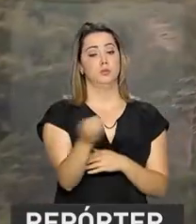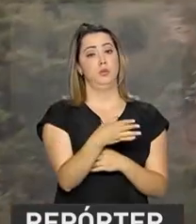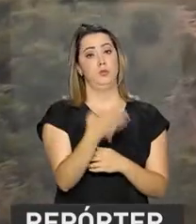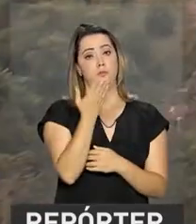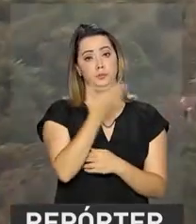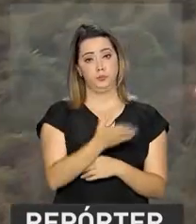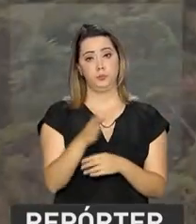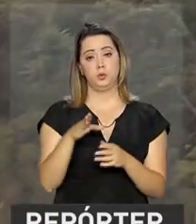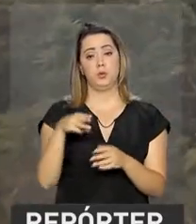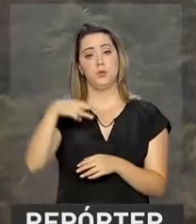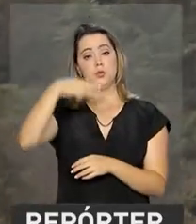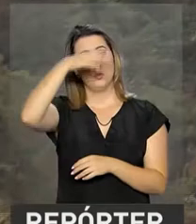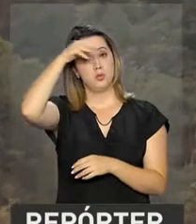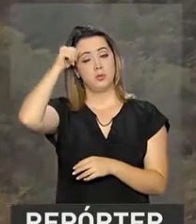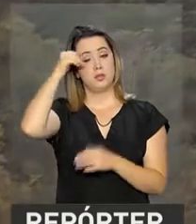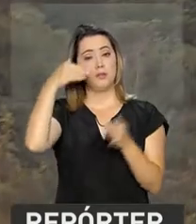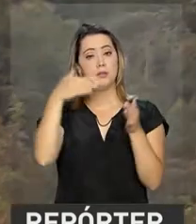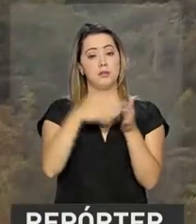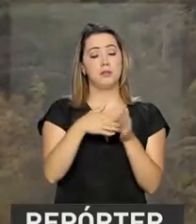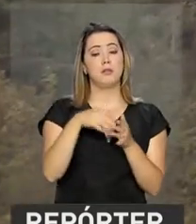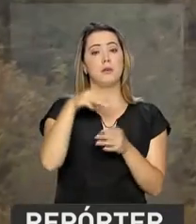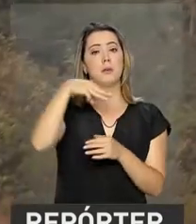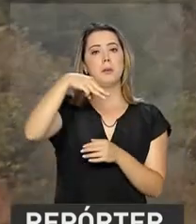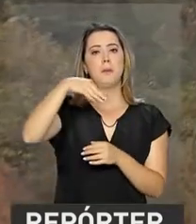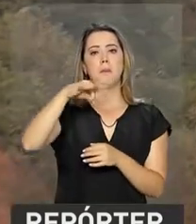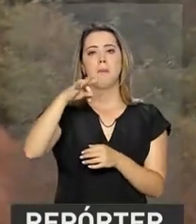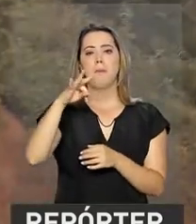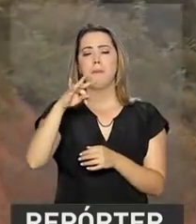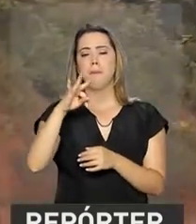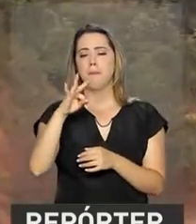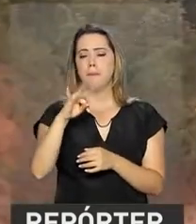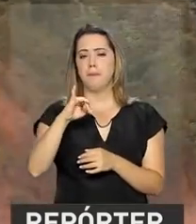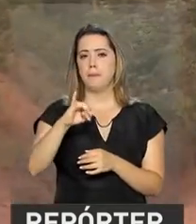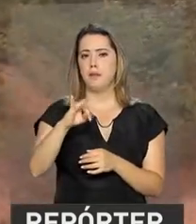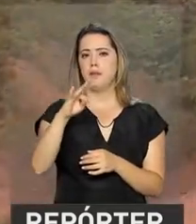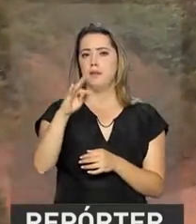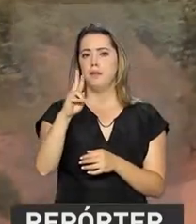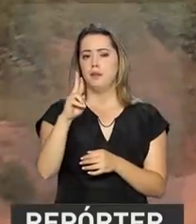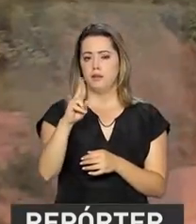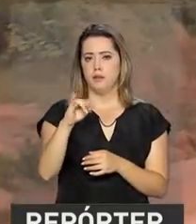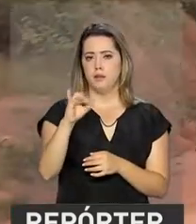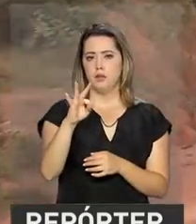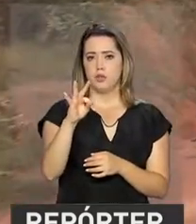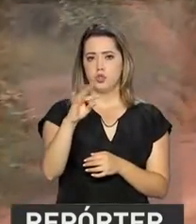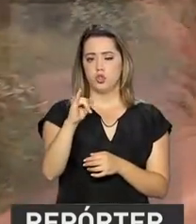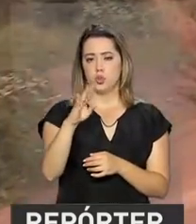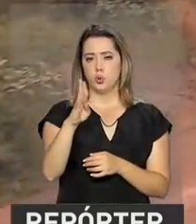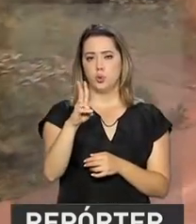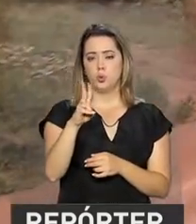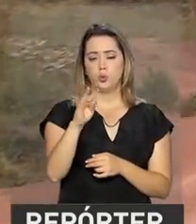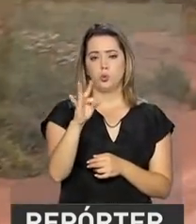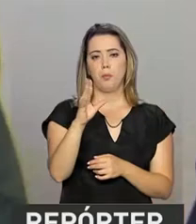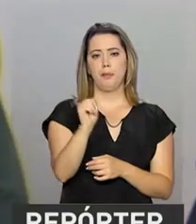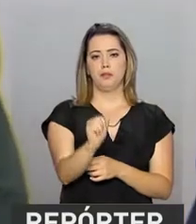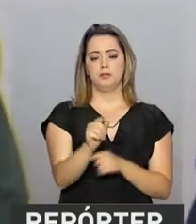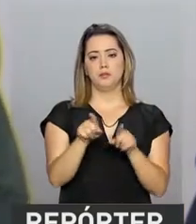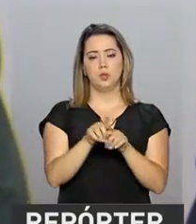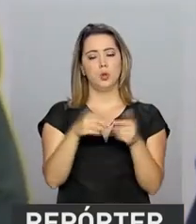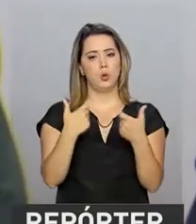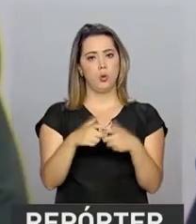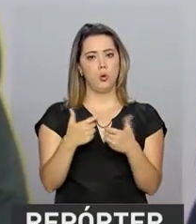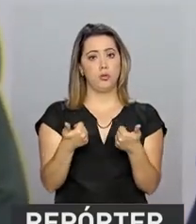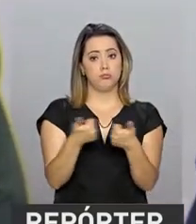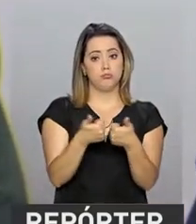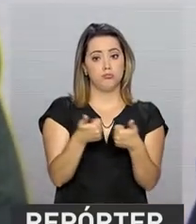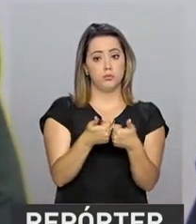grosso até miritituba onde ficam alguns dos principais terminais portuários da região o pará